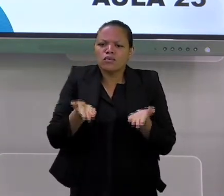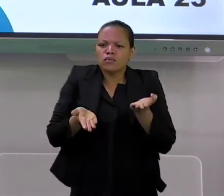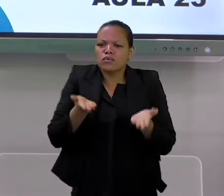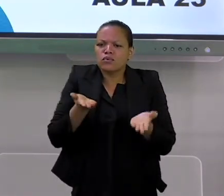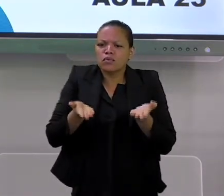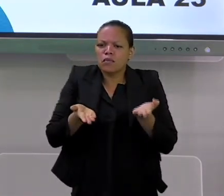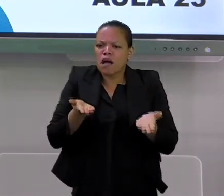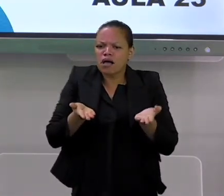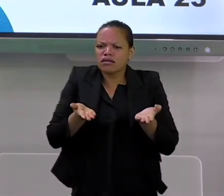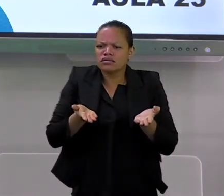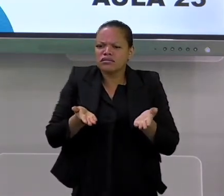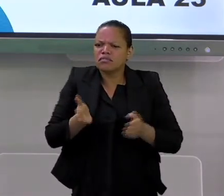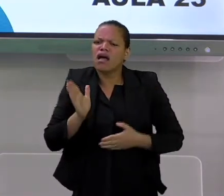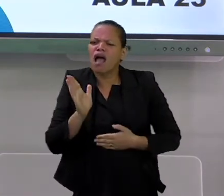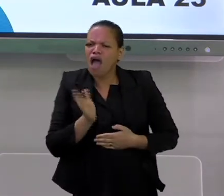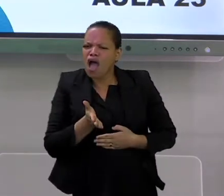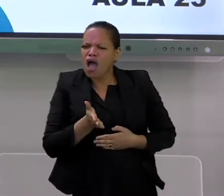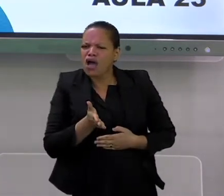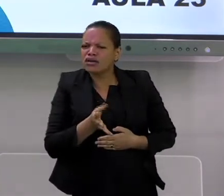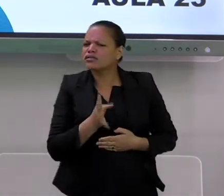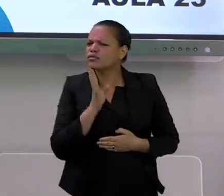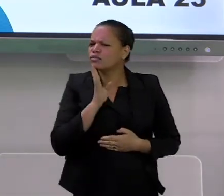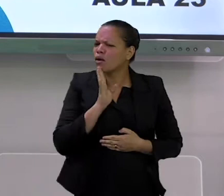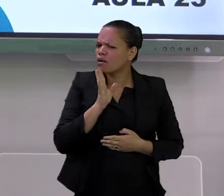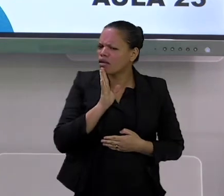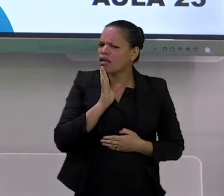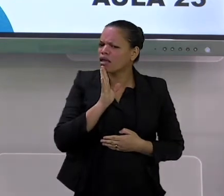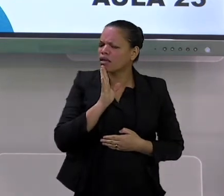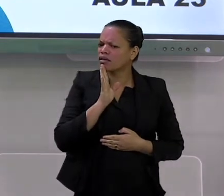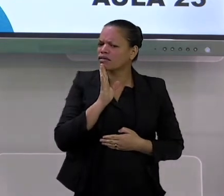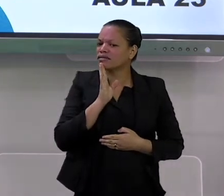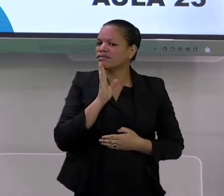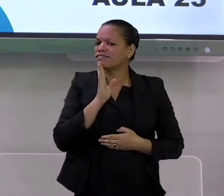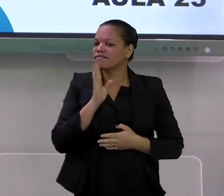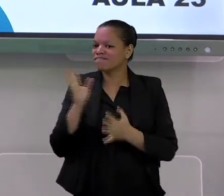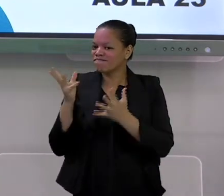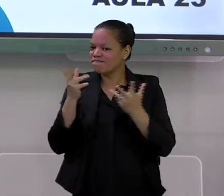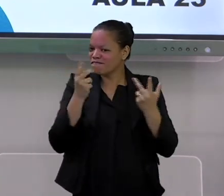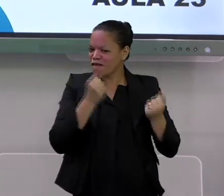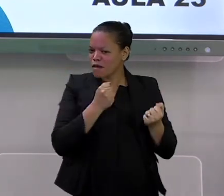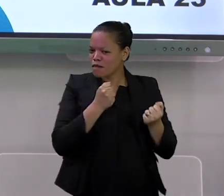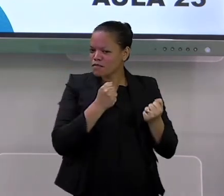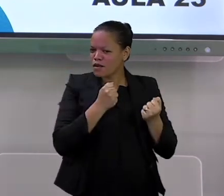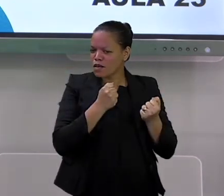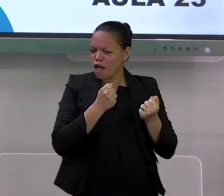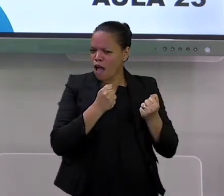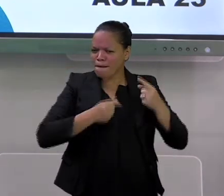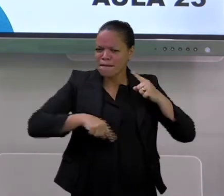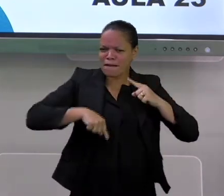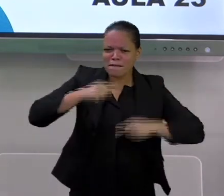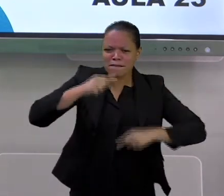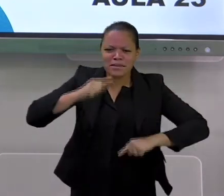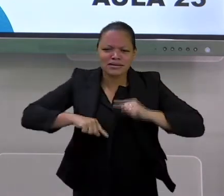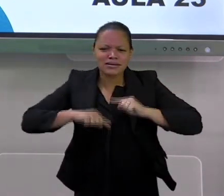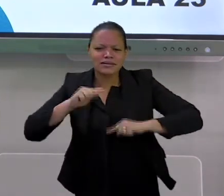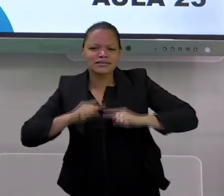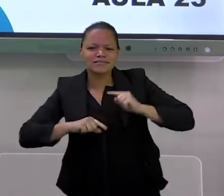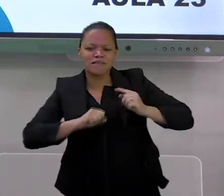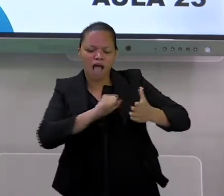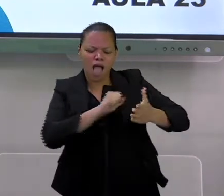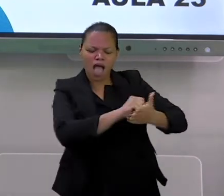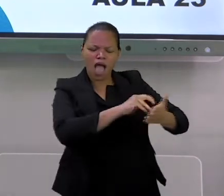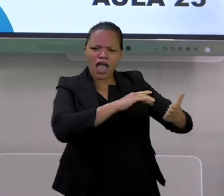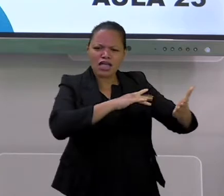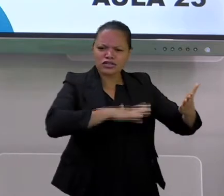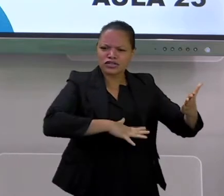isso? Faz ideia do que nós vamos tratar hoje? Então vamos lá! Pegue o seu material, as suas atividades da nossa